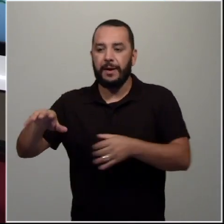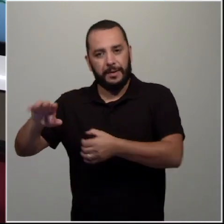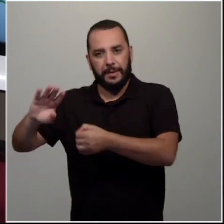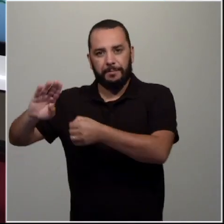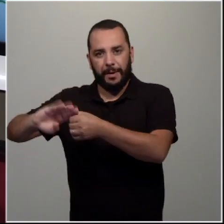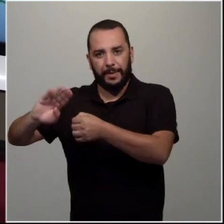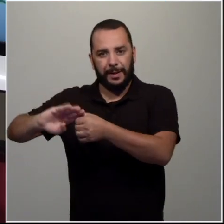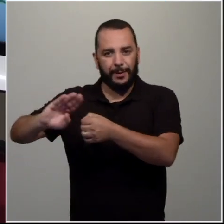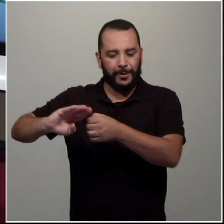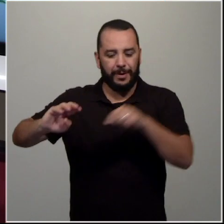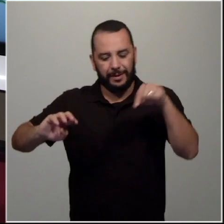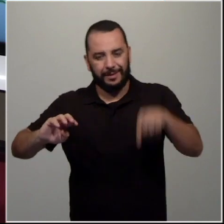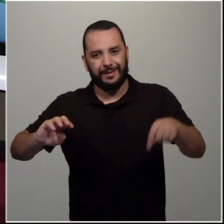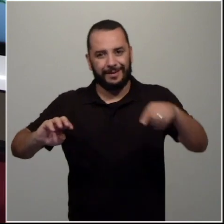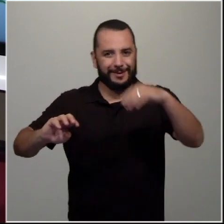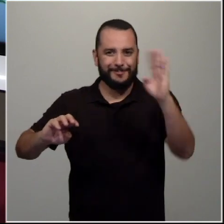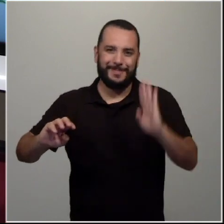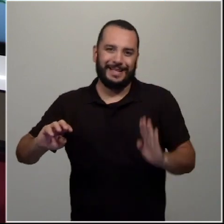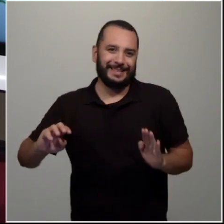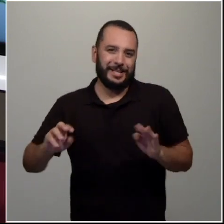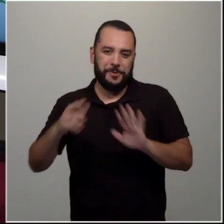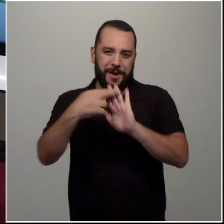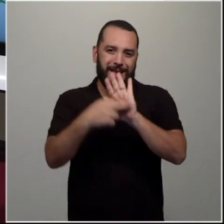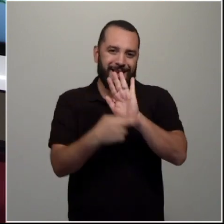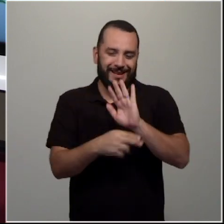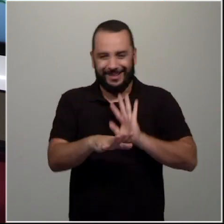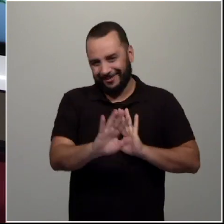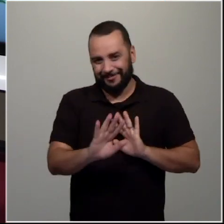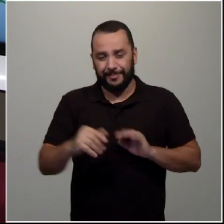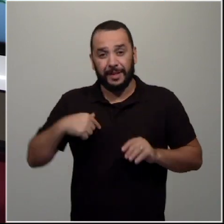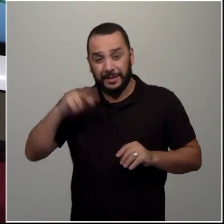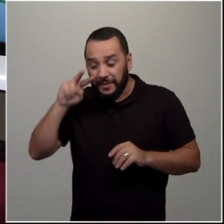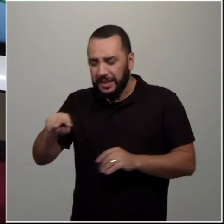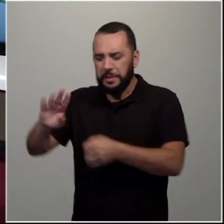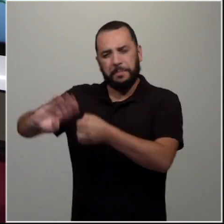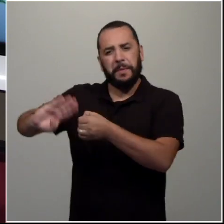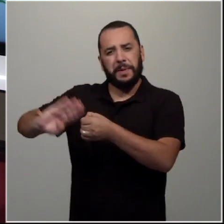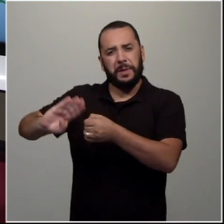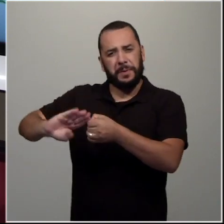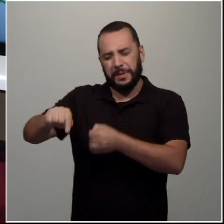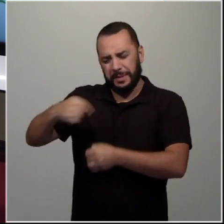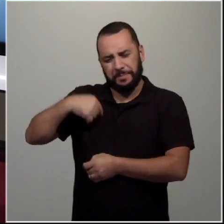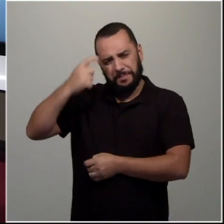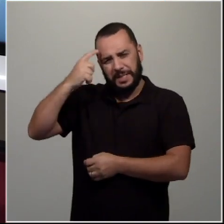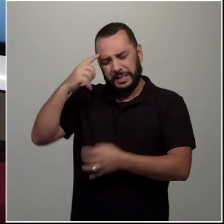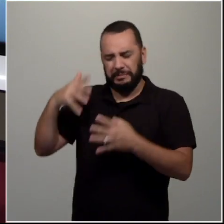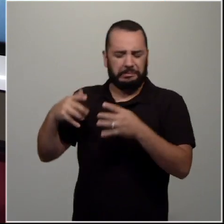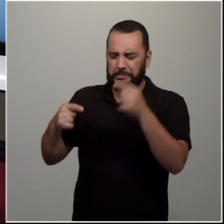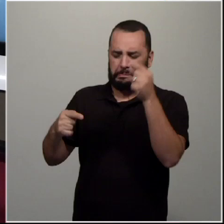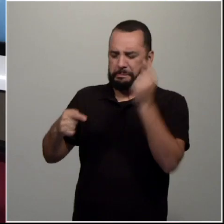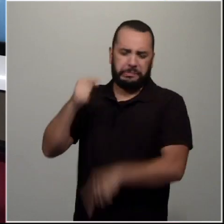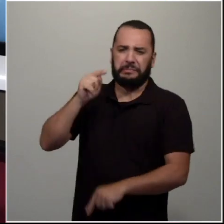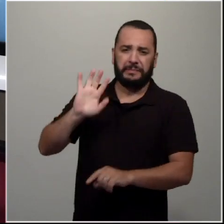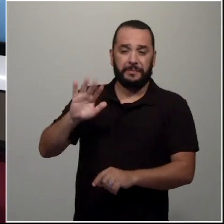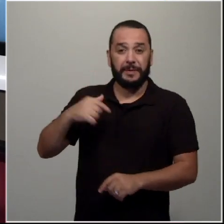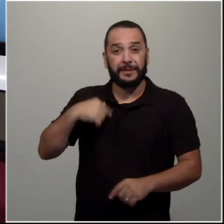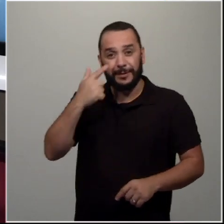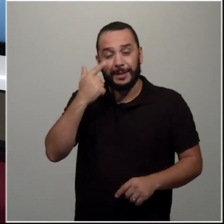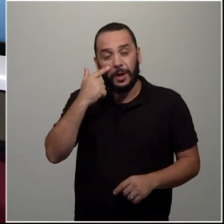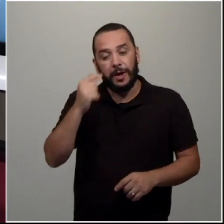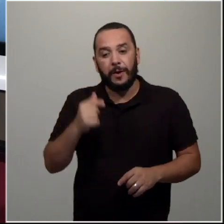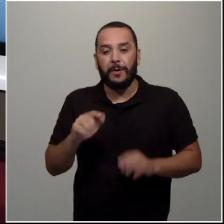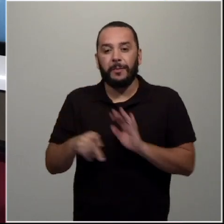pareça muito desconexo da nossa realidade olhar o sistema de numeração babilônico é dessa forma mas se a gente olhar para um relógio